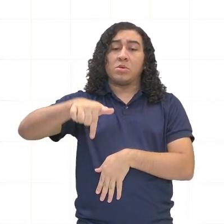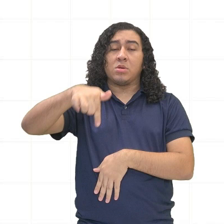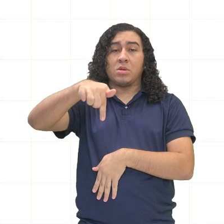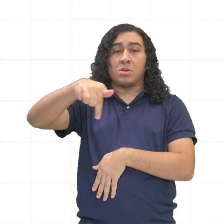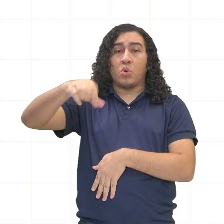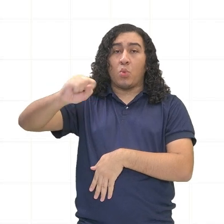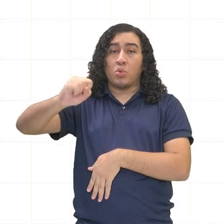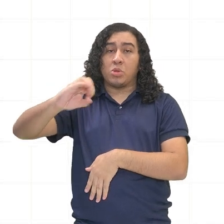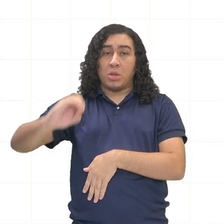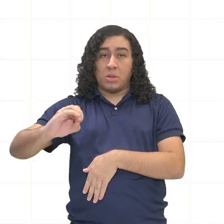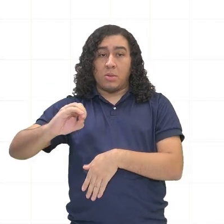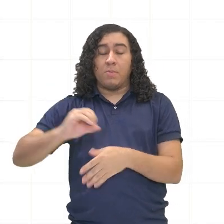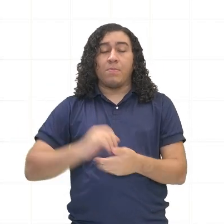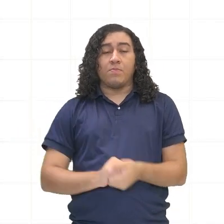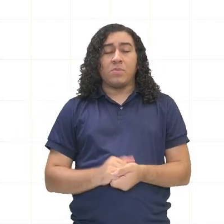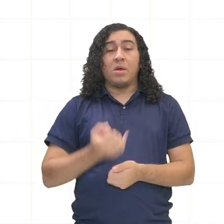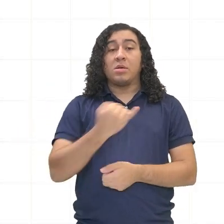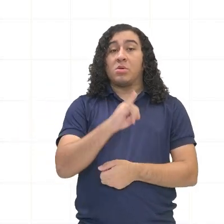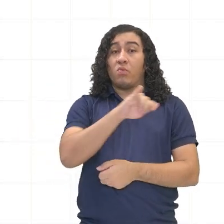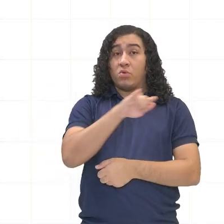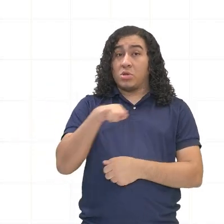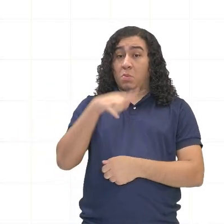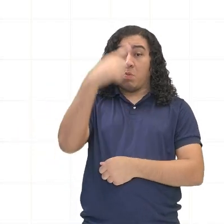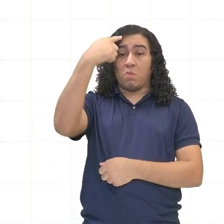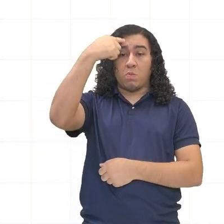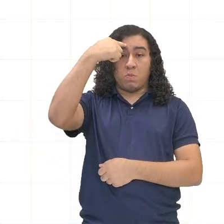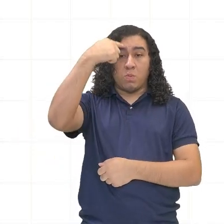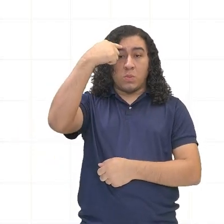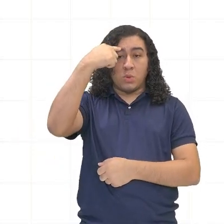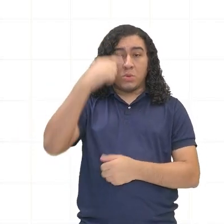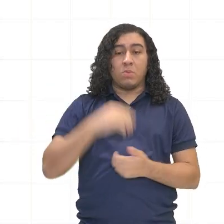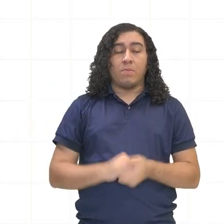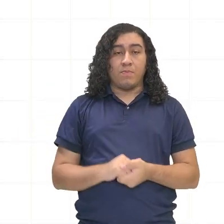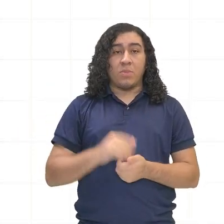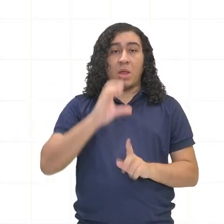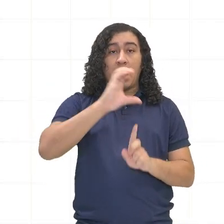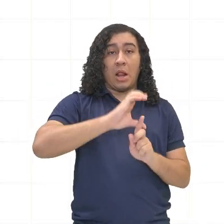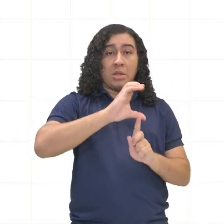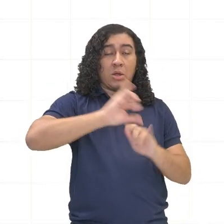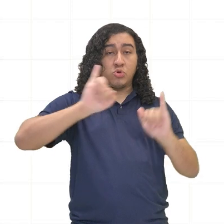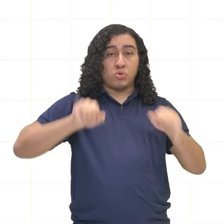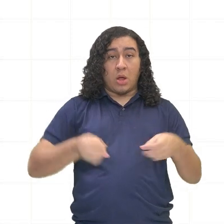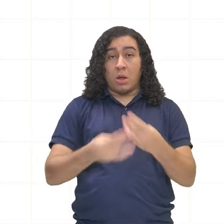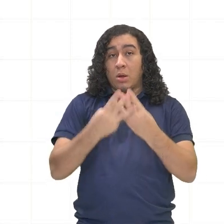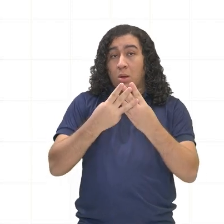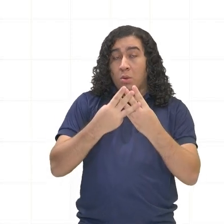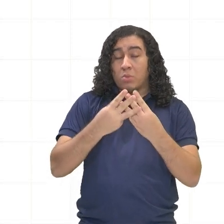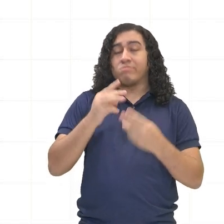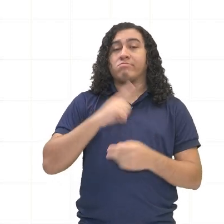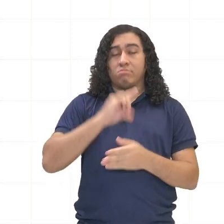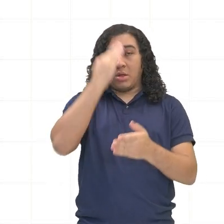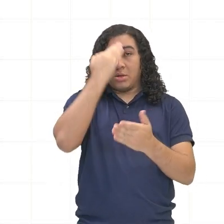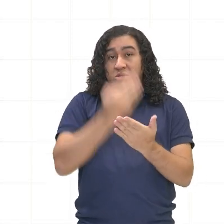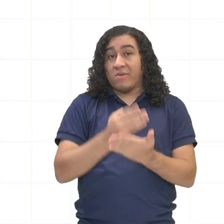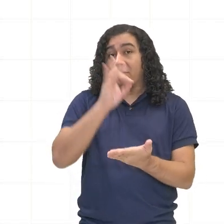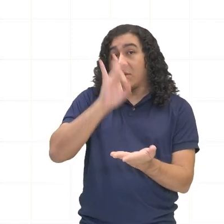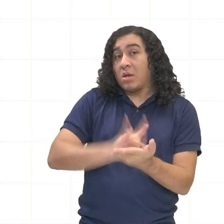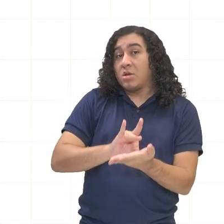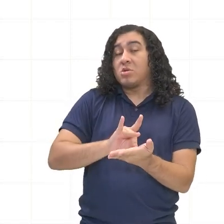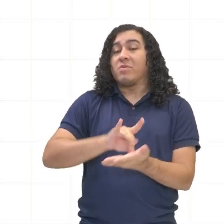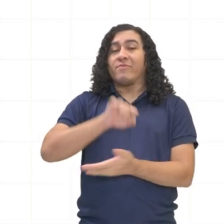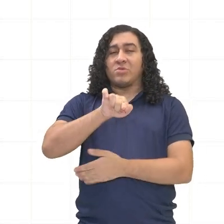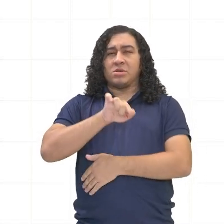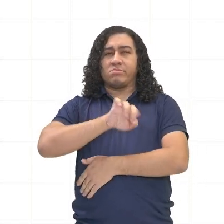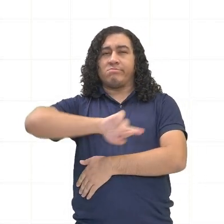Então, se você tem como parâmetro o calendário judaico, tenha certeza que você não está no ano